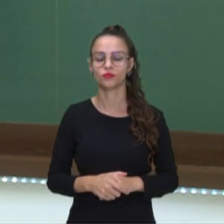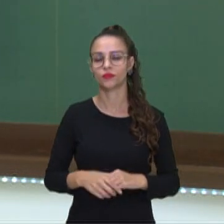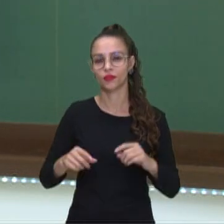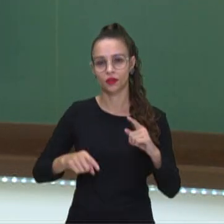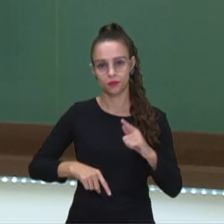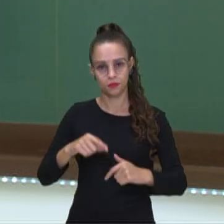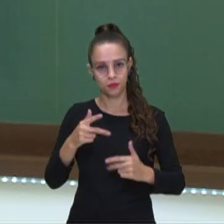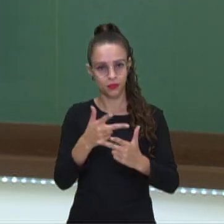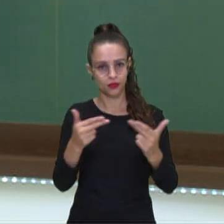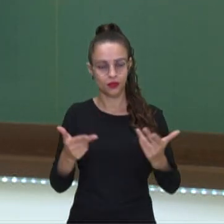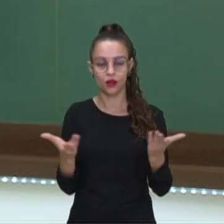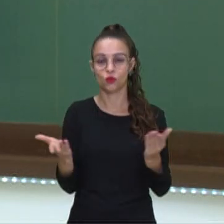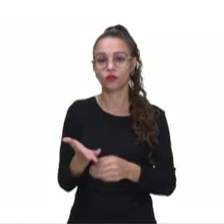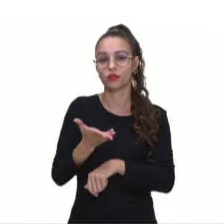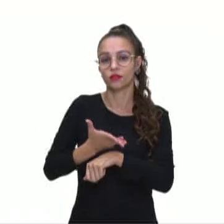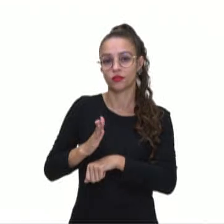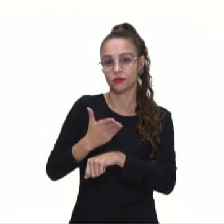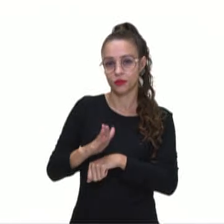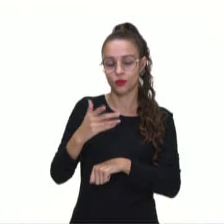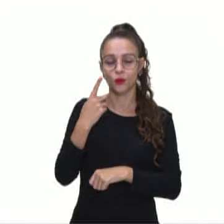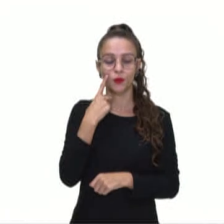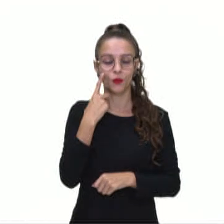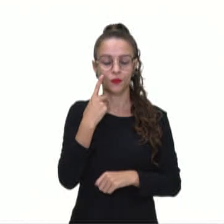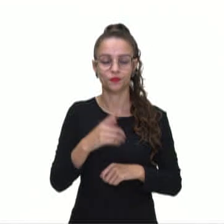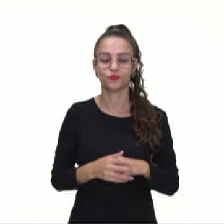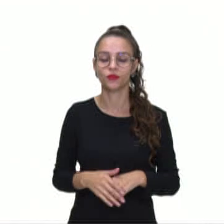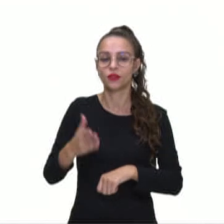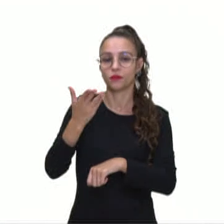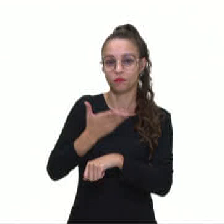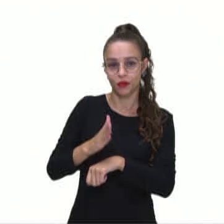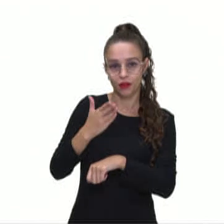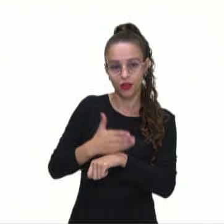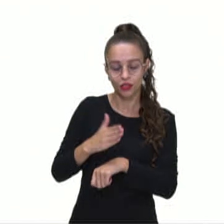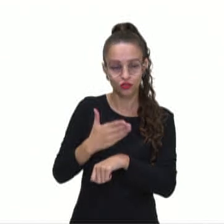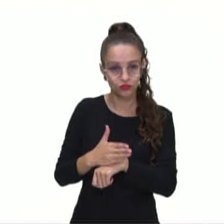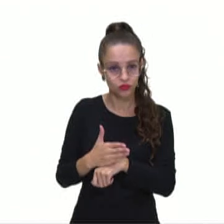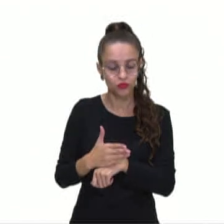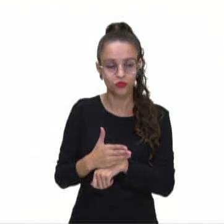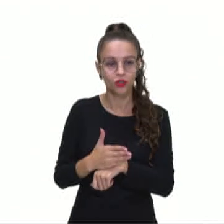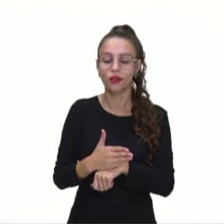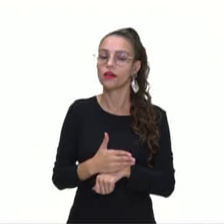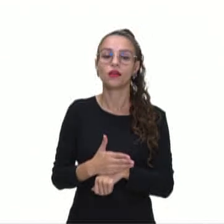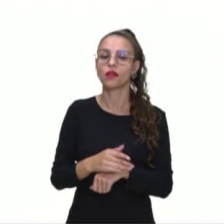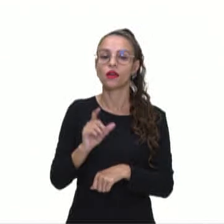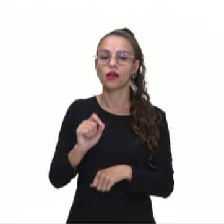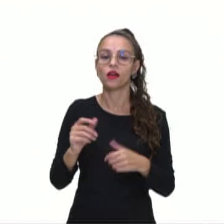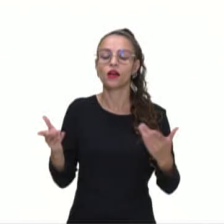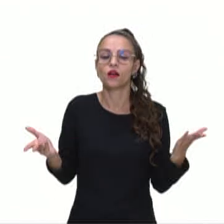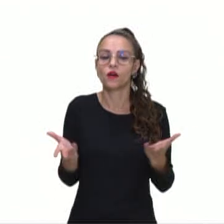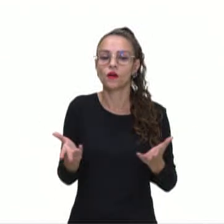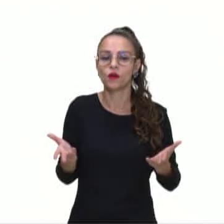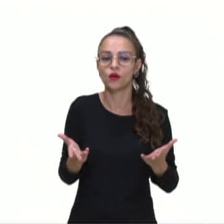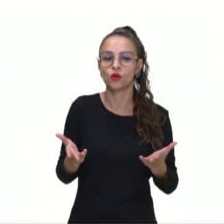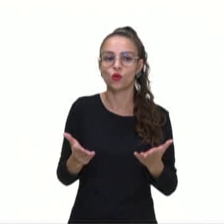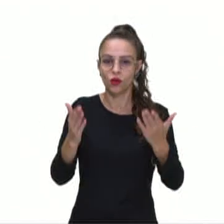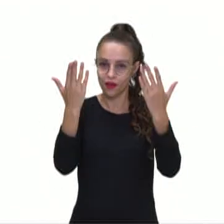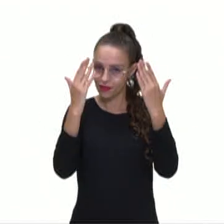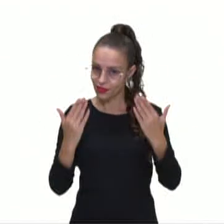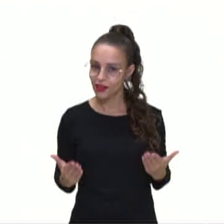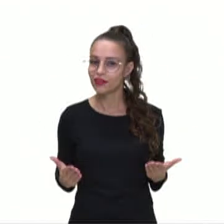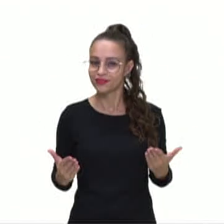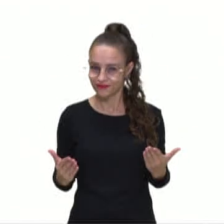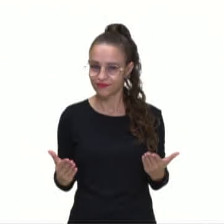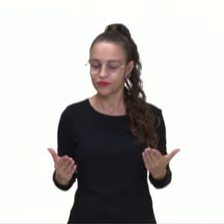Ferramentas agora de treinamento. Olha só, a prática deixou de ser apenas prática e passou a ser análise. Então